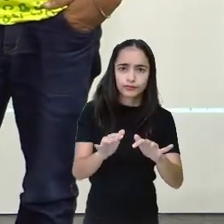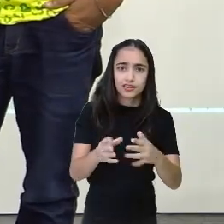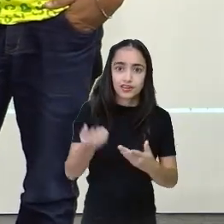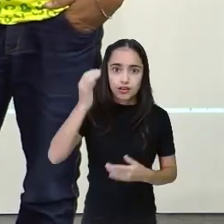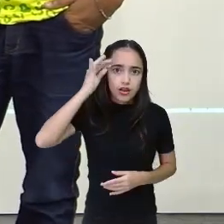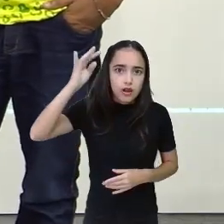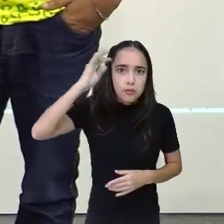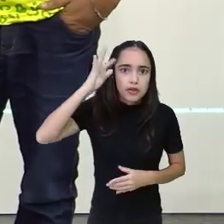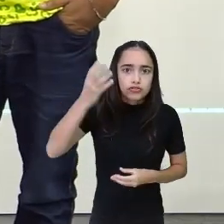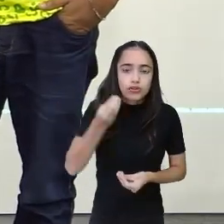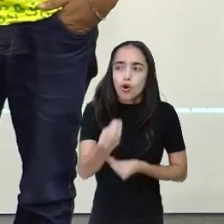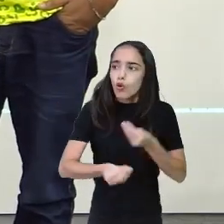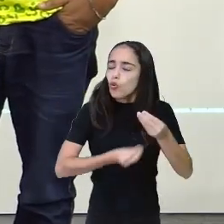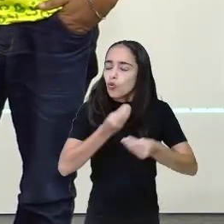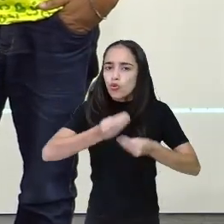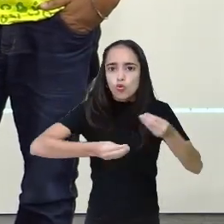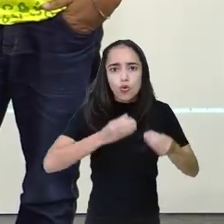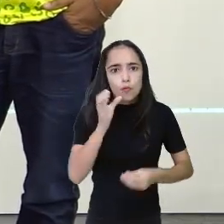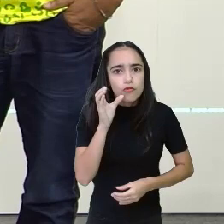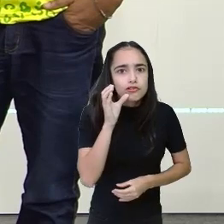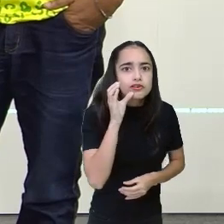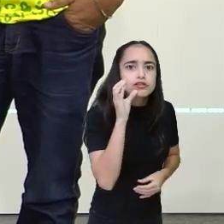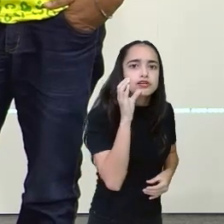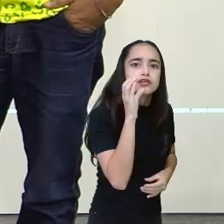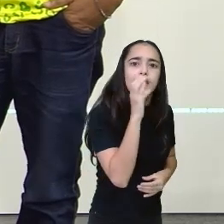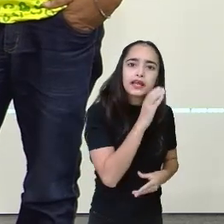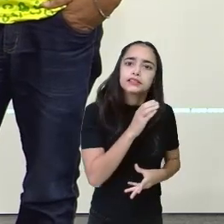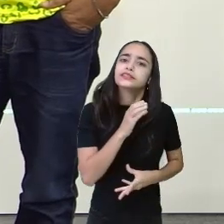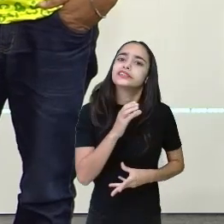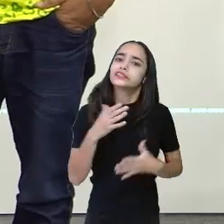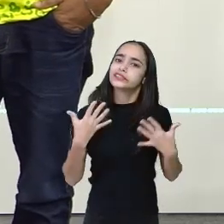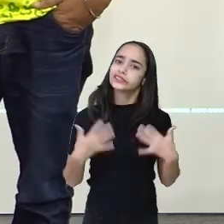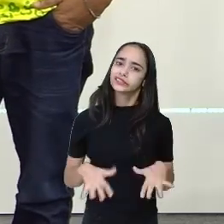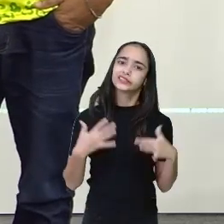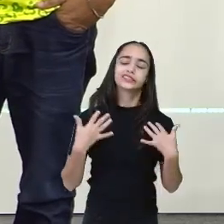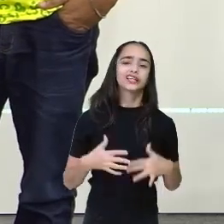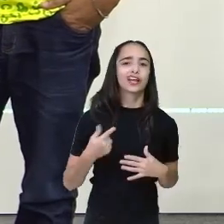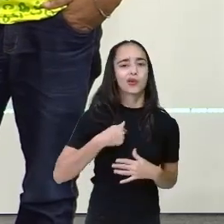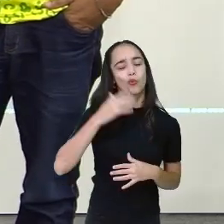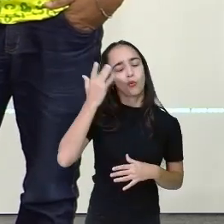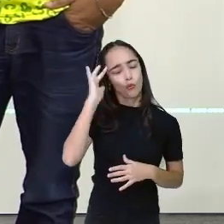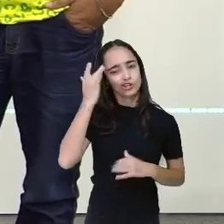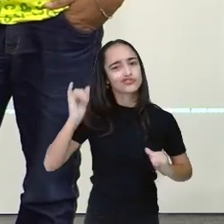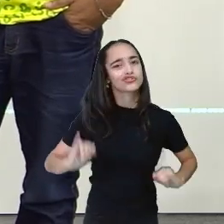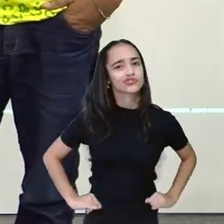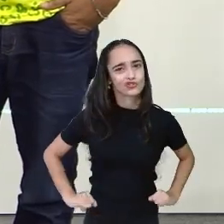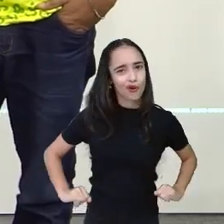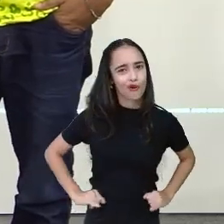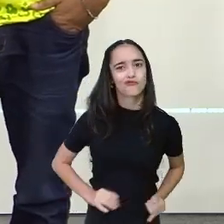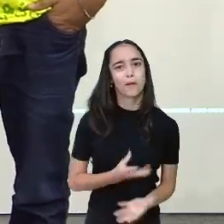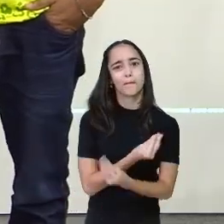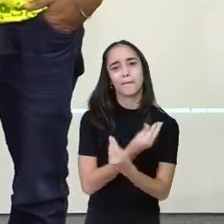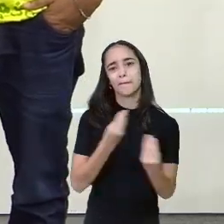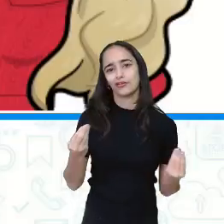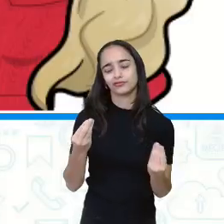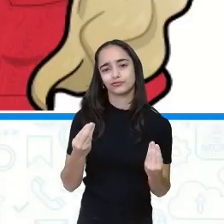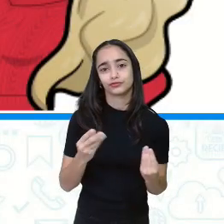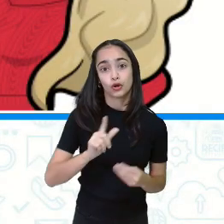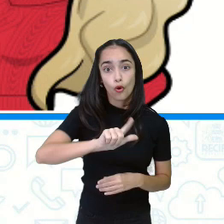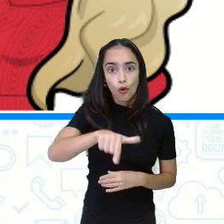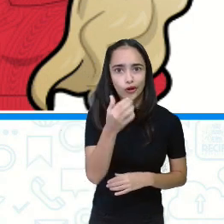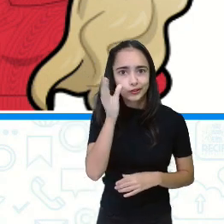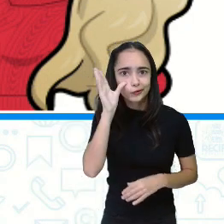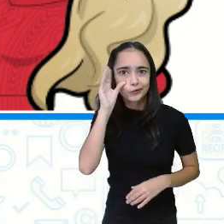Então, principalmente os jogadores de lugares frios, não é? Isso, é Devem verdade. estar sofrendo bastante. Outra curiosidade sobre a Copa, gente.